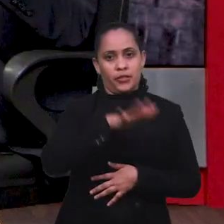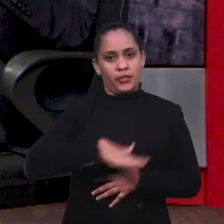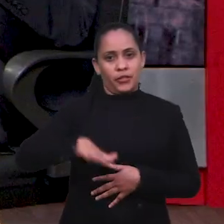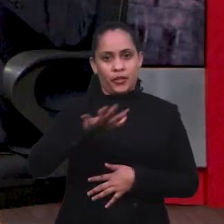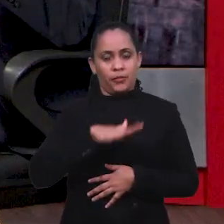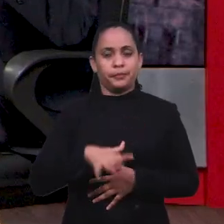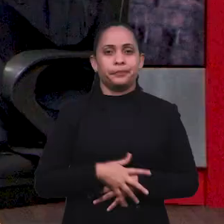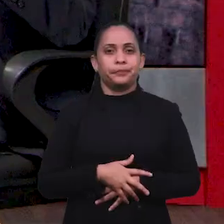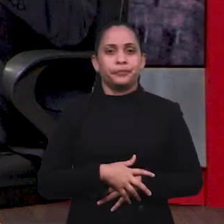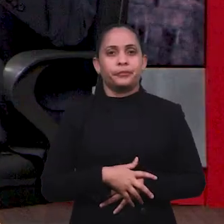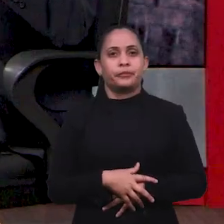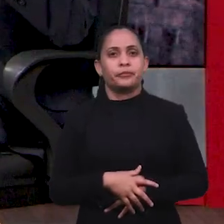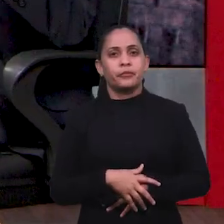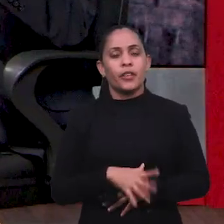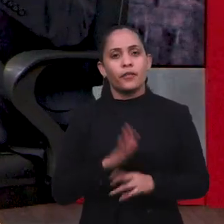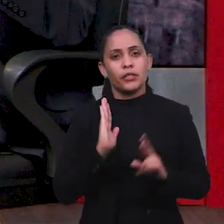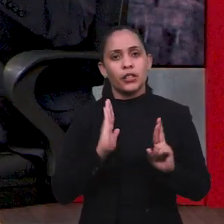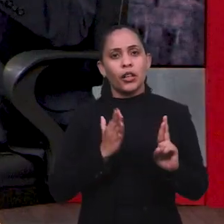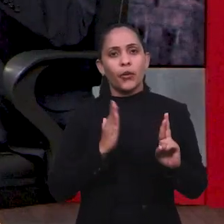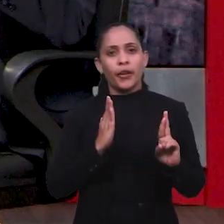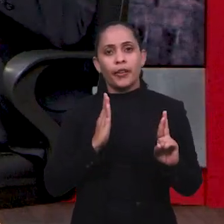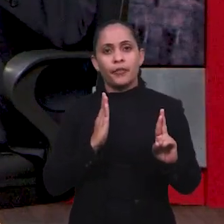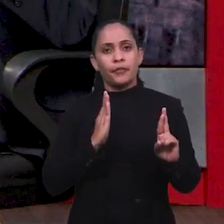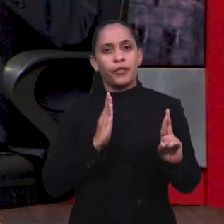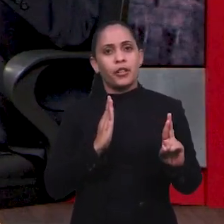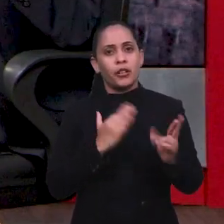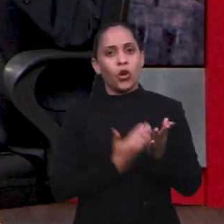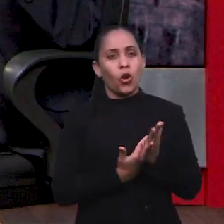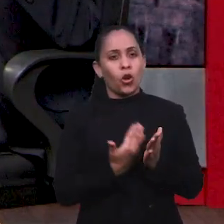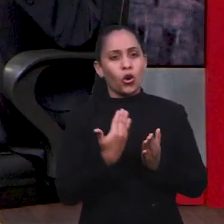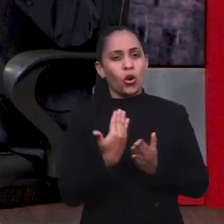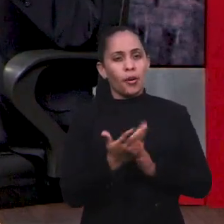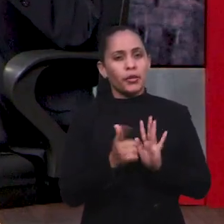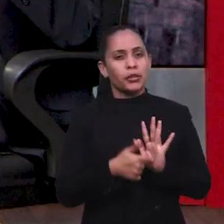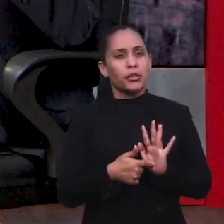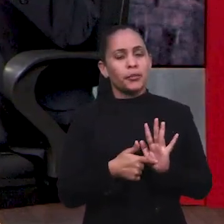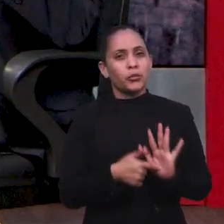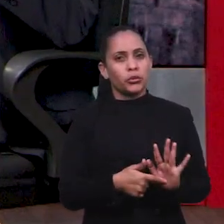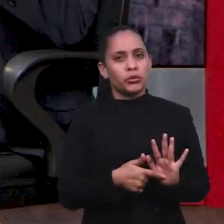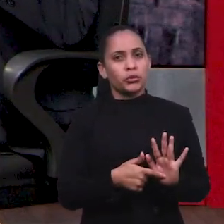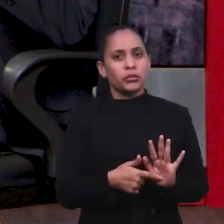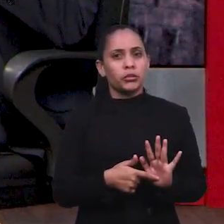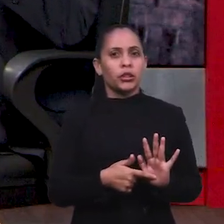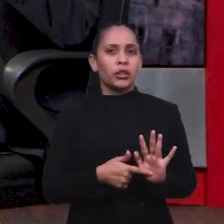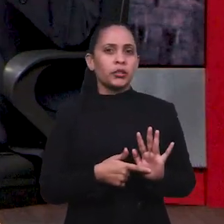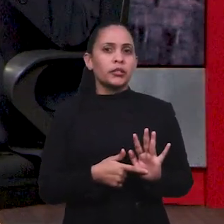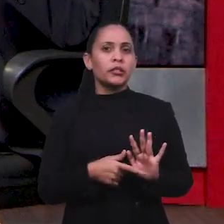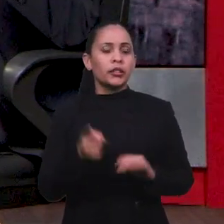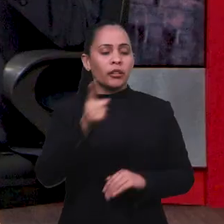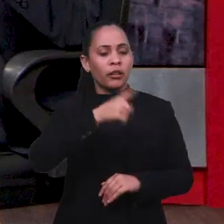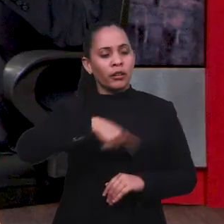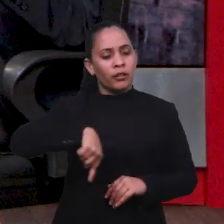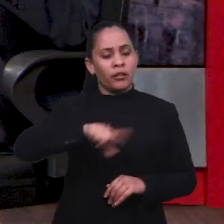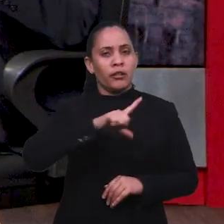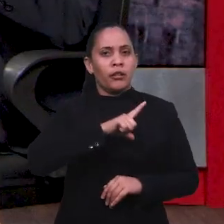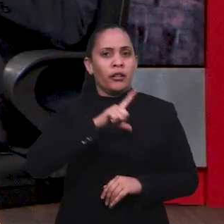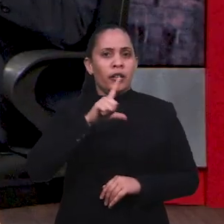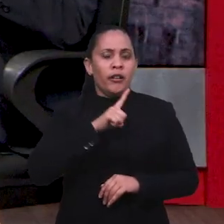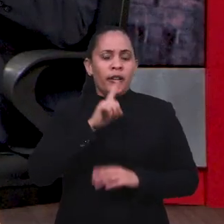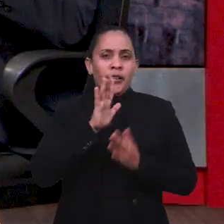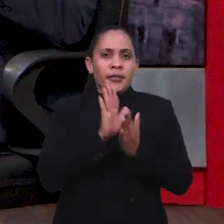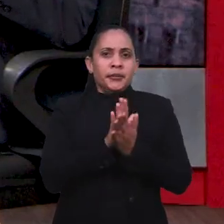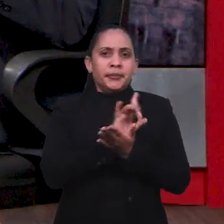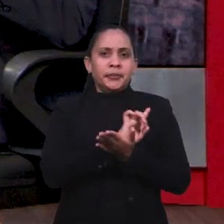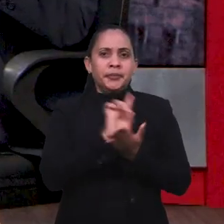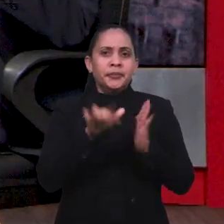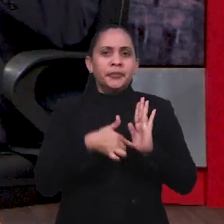né? É universal. Então, depois, ele se referiu a quando começaram a entrar, vamos dizer assim, as coisas que divergiam